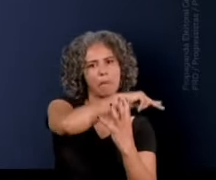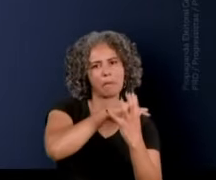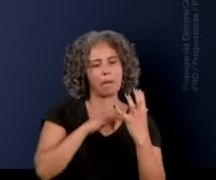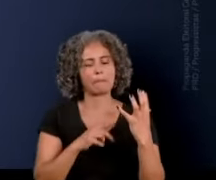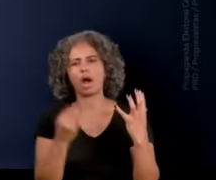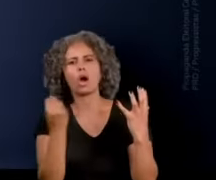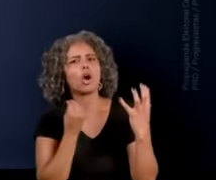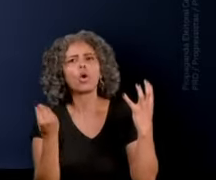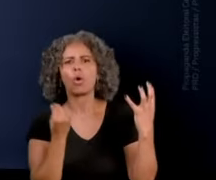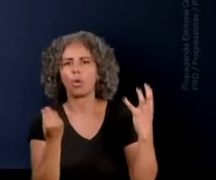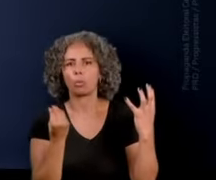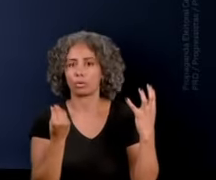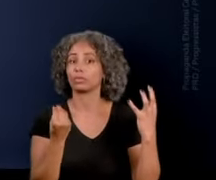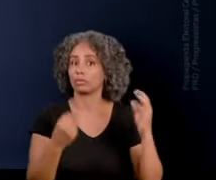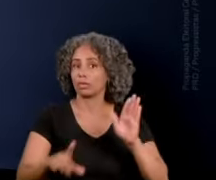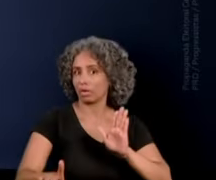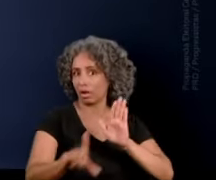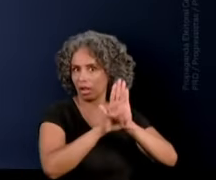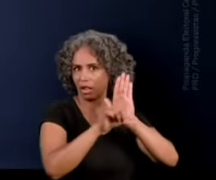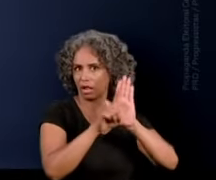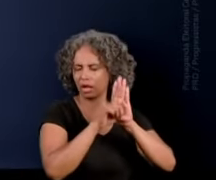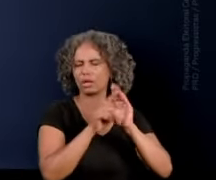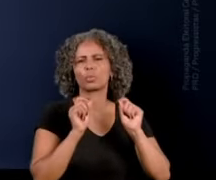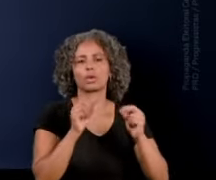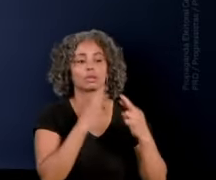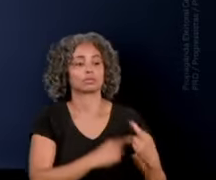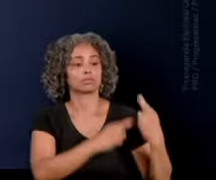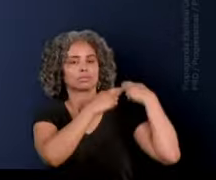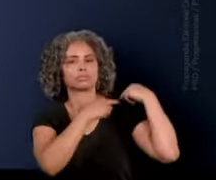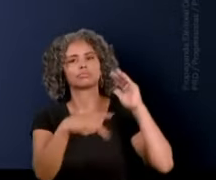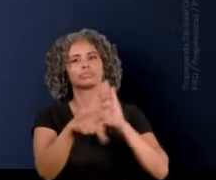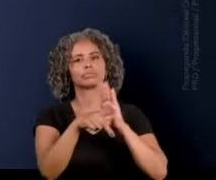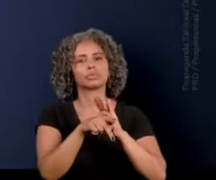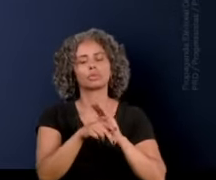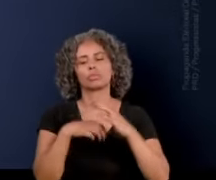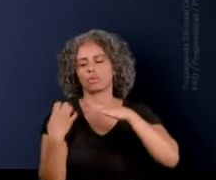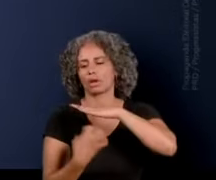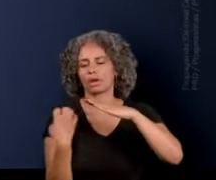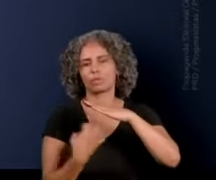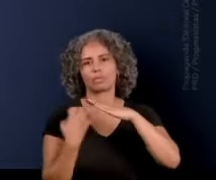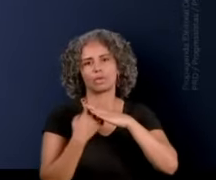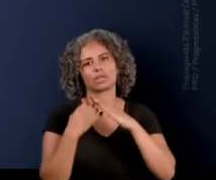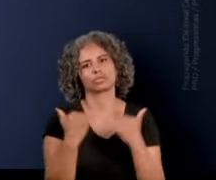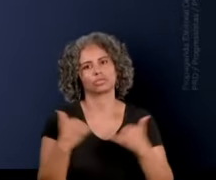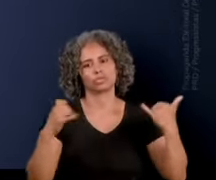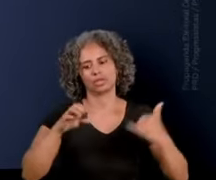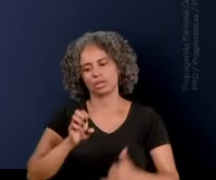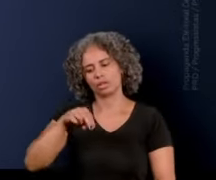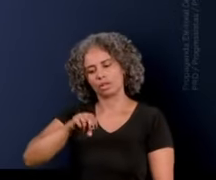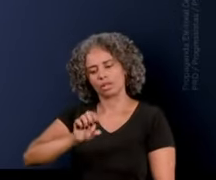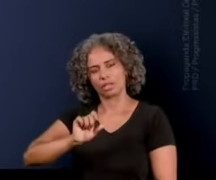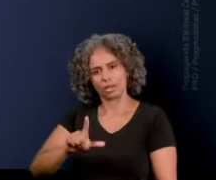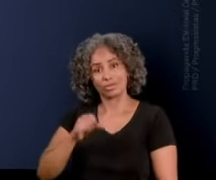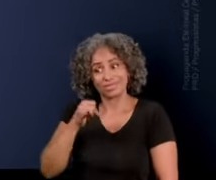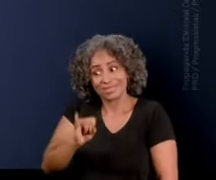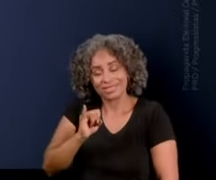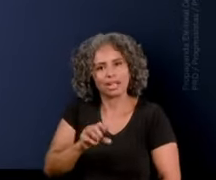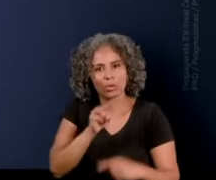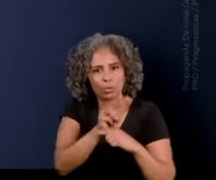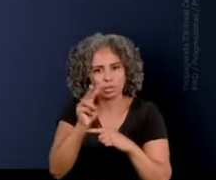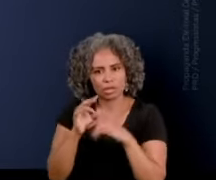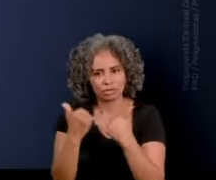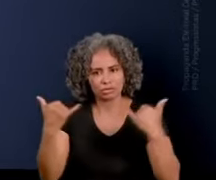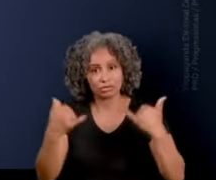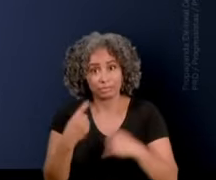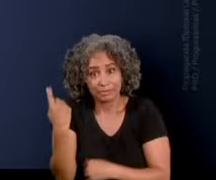rede elétrica, por lei, a responsabilidade é da Enel. Até porque, se a Enel não cuidar da energia primeiro, pessoas